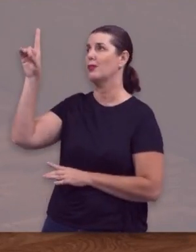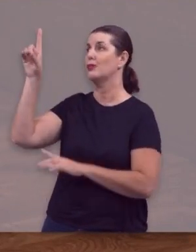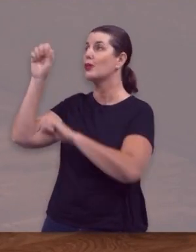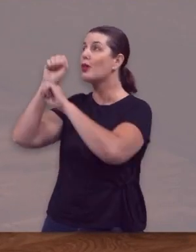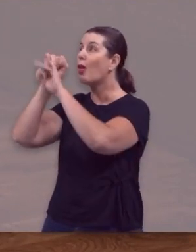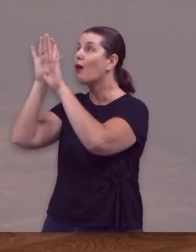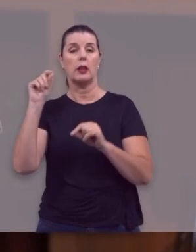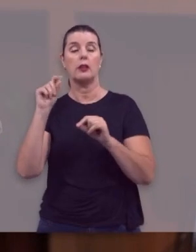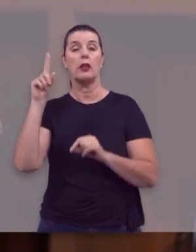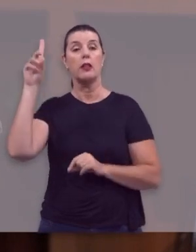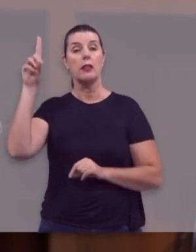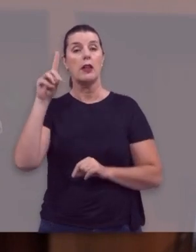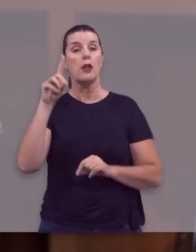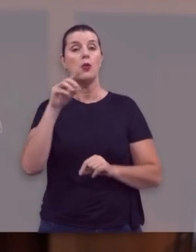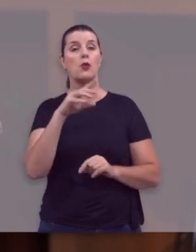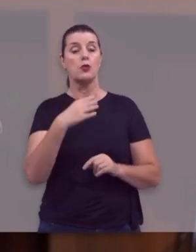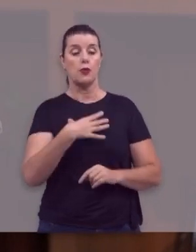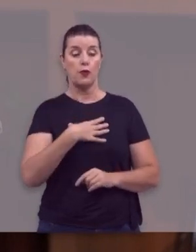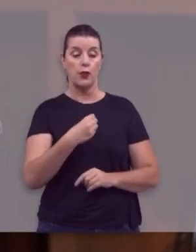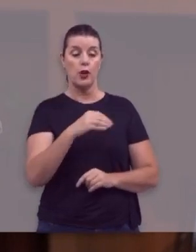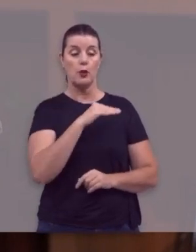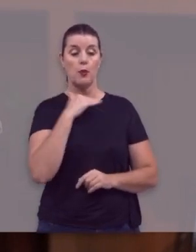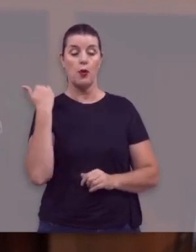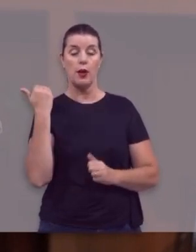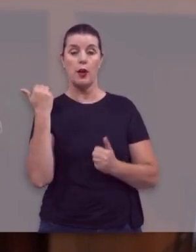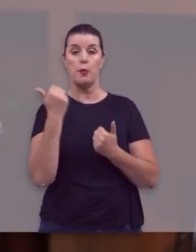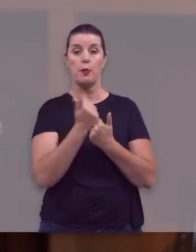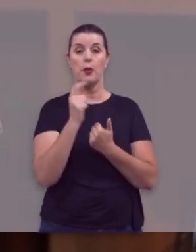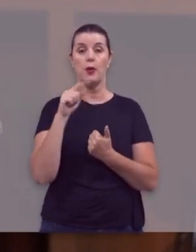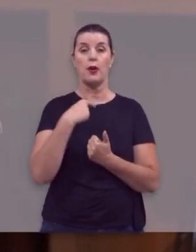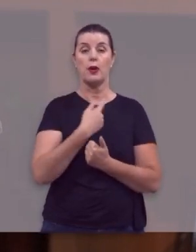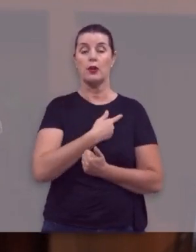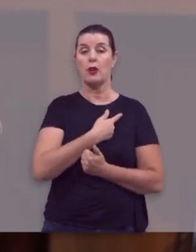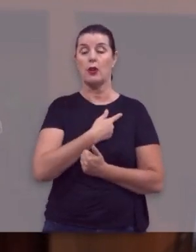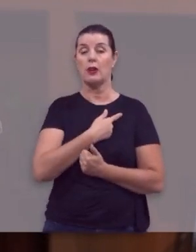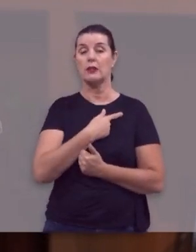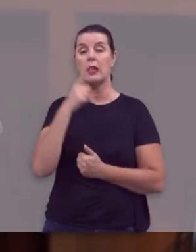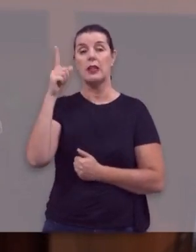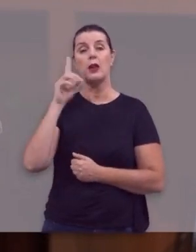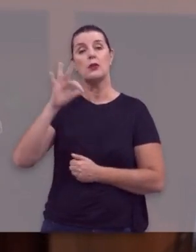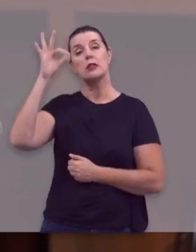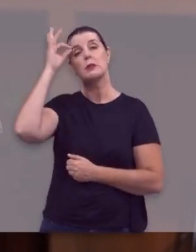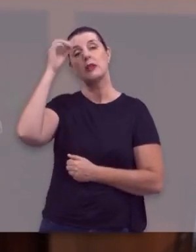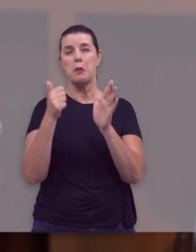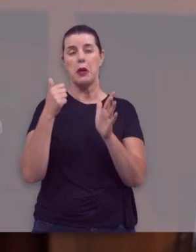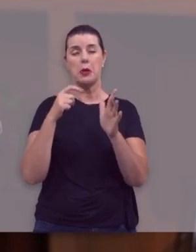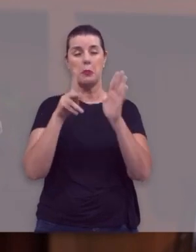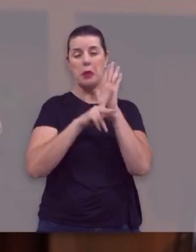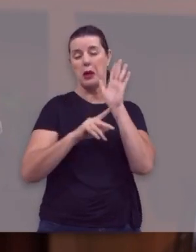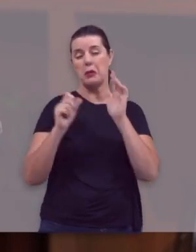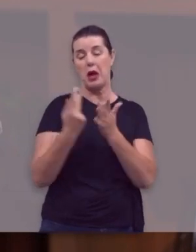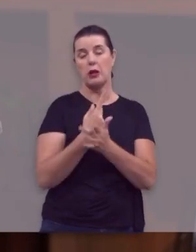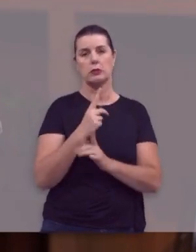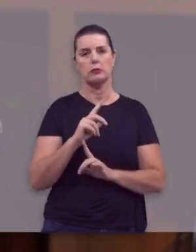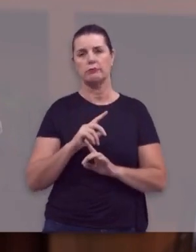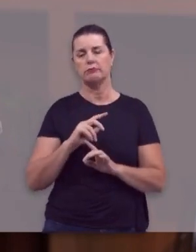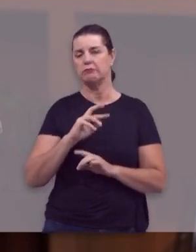culturas diferentes, e é uma plena harmonia no seu conteúdo. Segundo, o cumprimento das